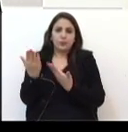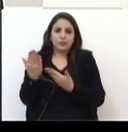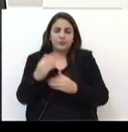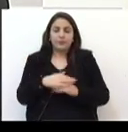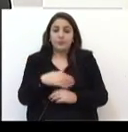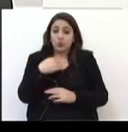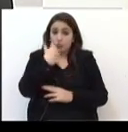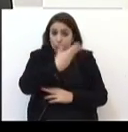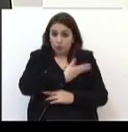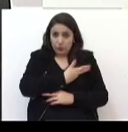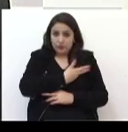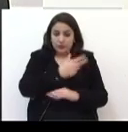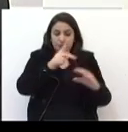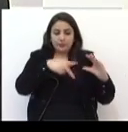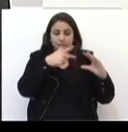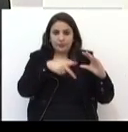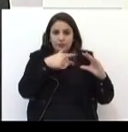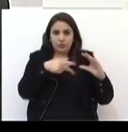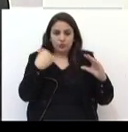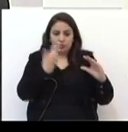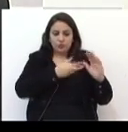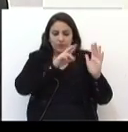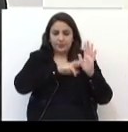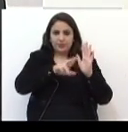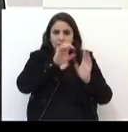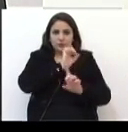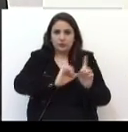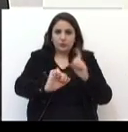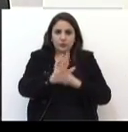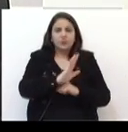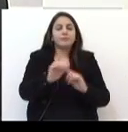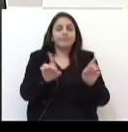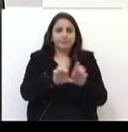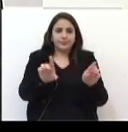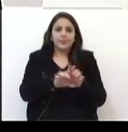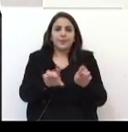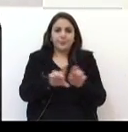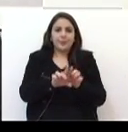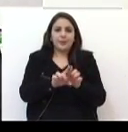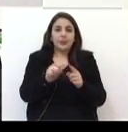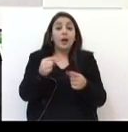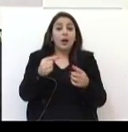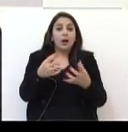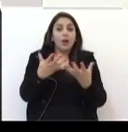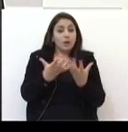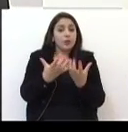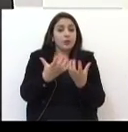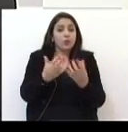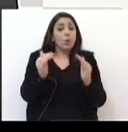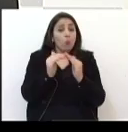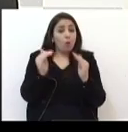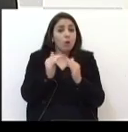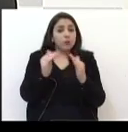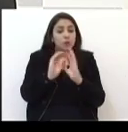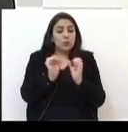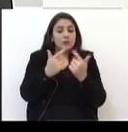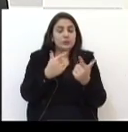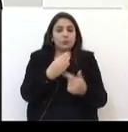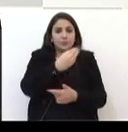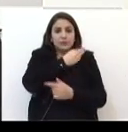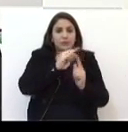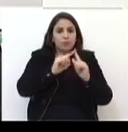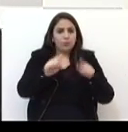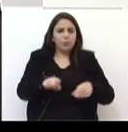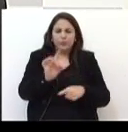como legisladores e que representamos a sociedade, também compactuamos dessas ações que o Ministério Público tem feito,